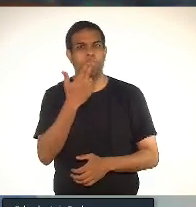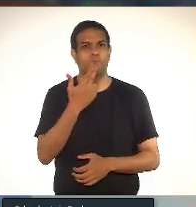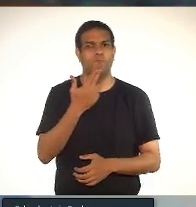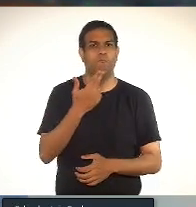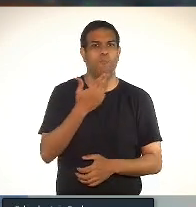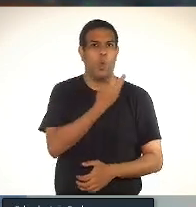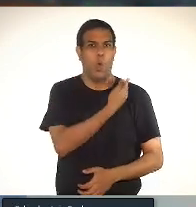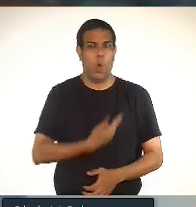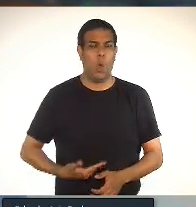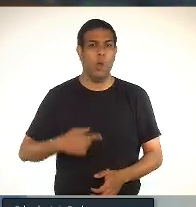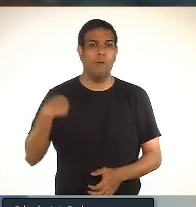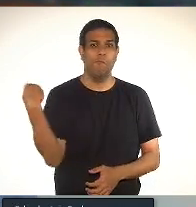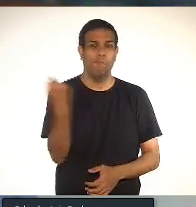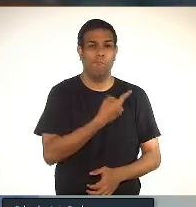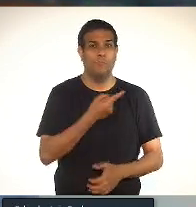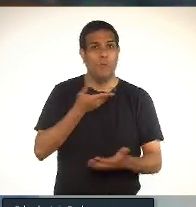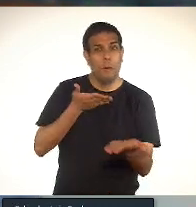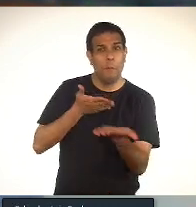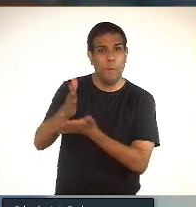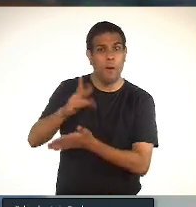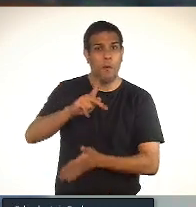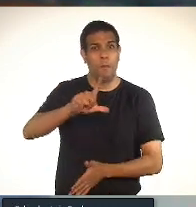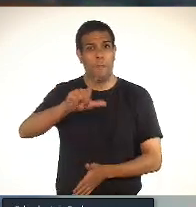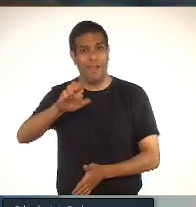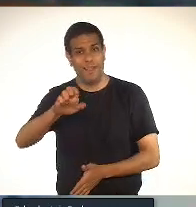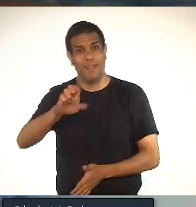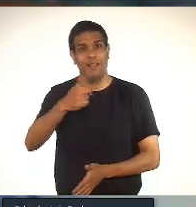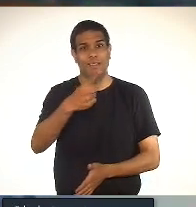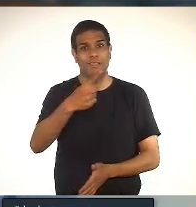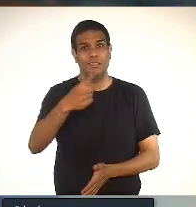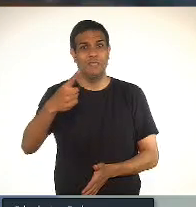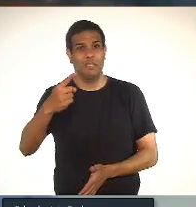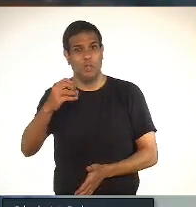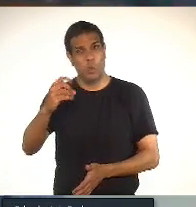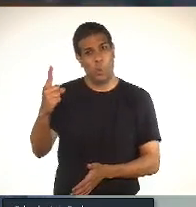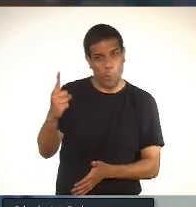ocorrer, nós vamos aprovar o PLP 101,